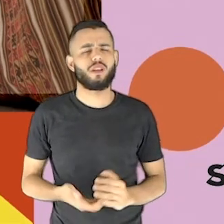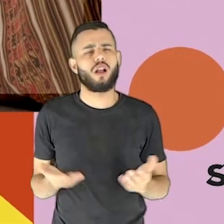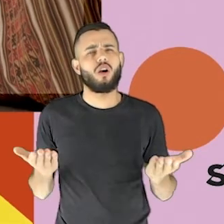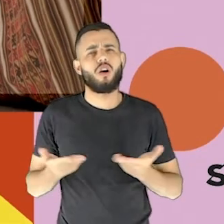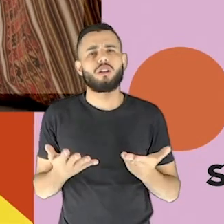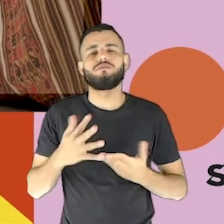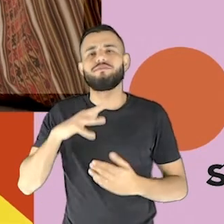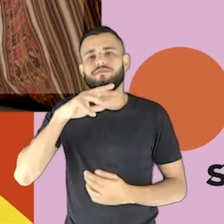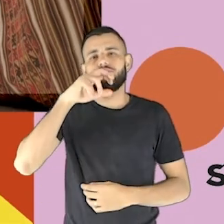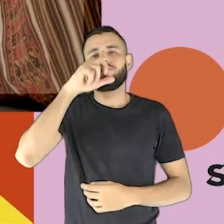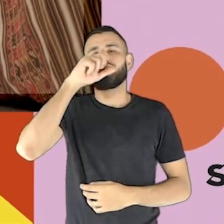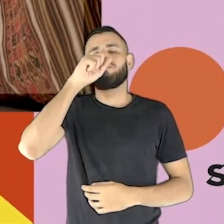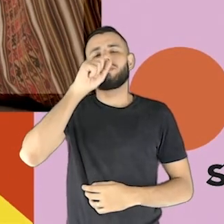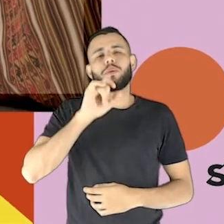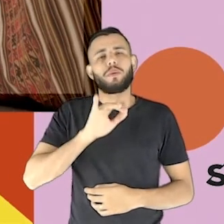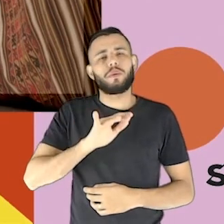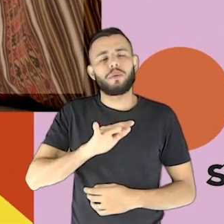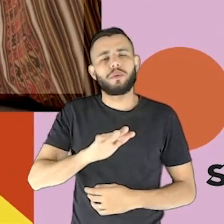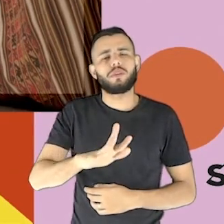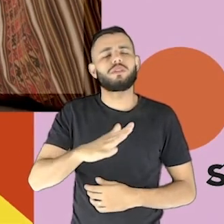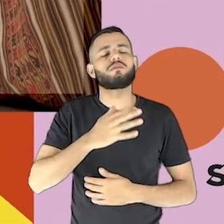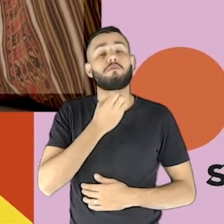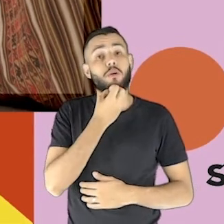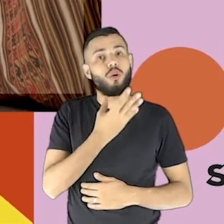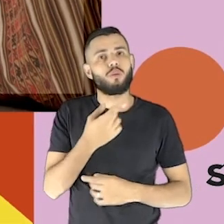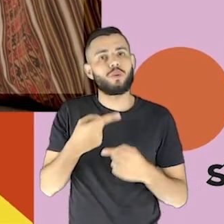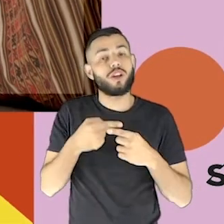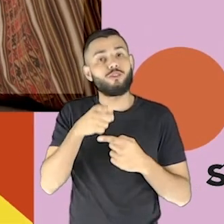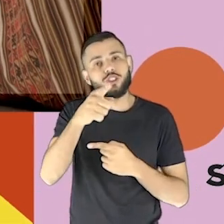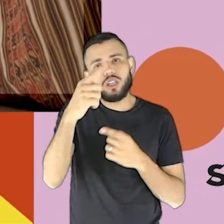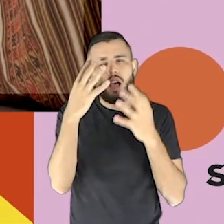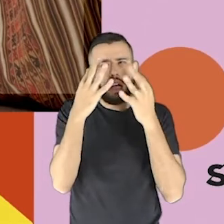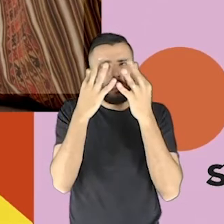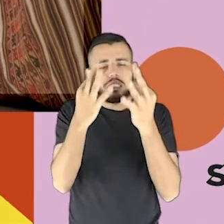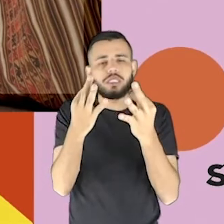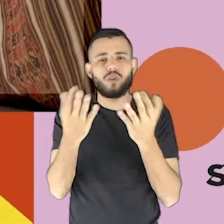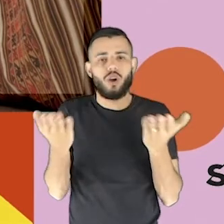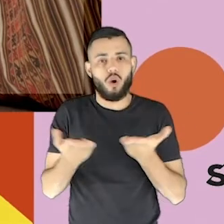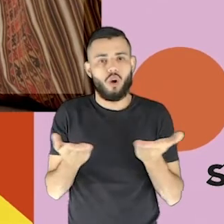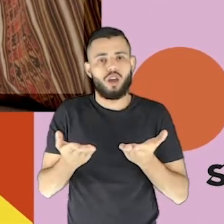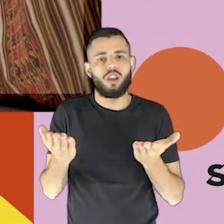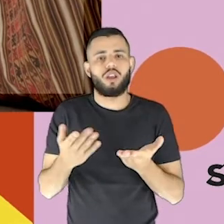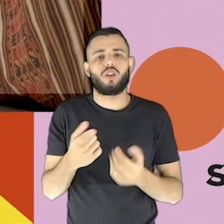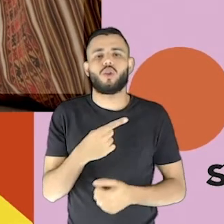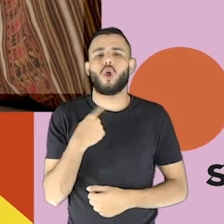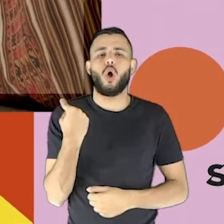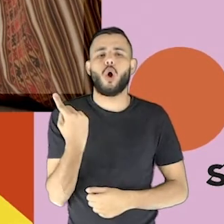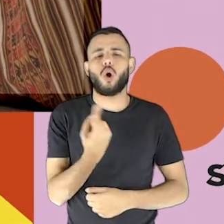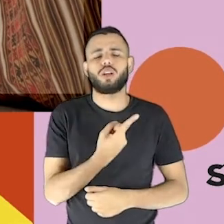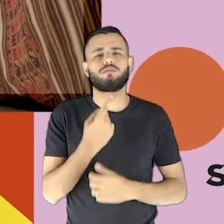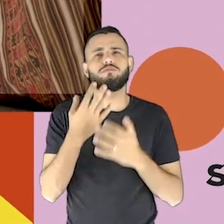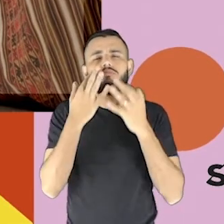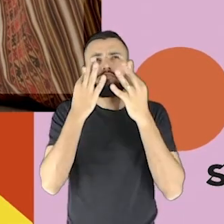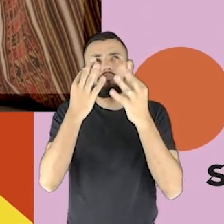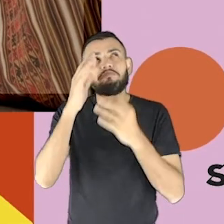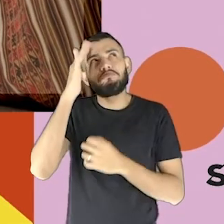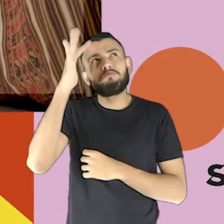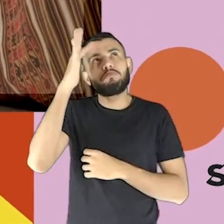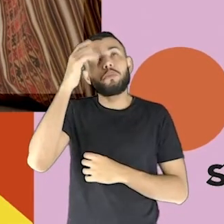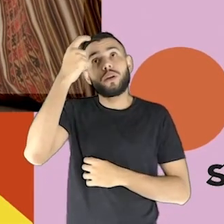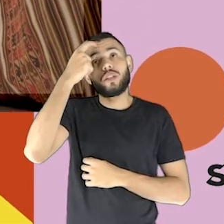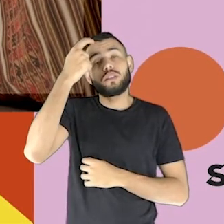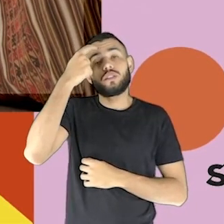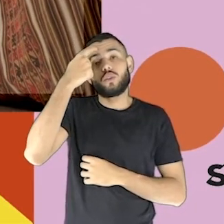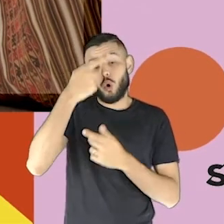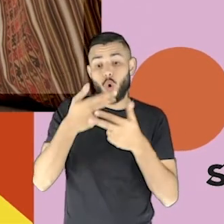Acalma sua respiração. Ela vai ser teu grande instrumento de concentração. A maior parte do tempo, estamos muito concentrados em algo que já